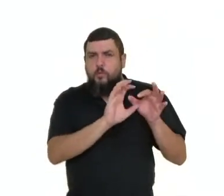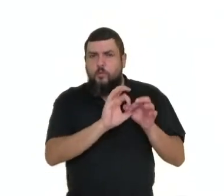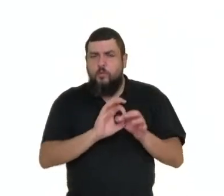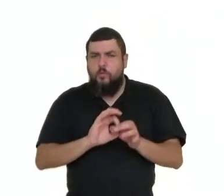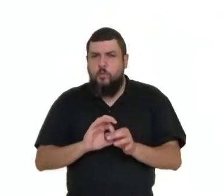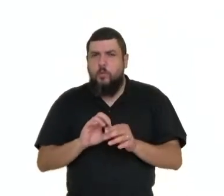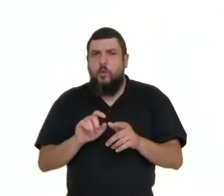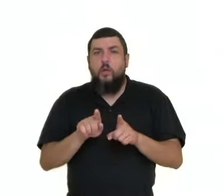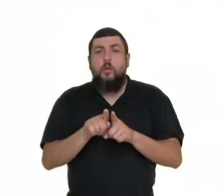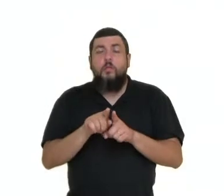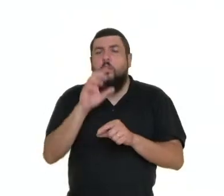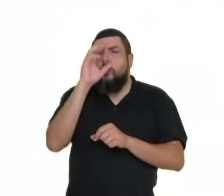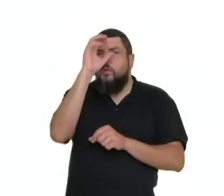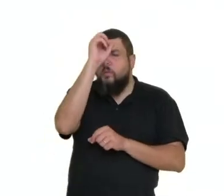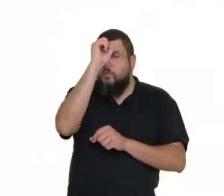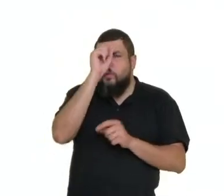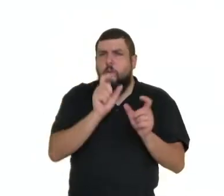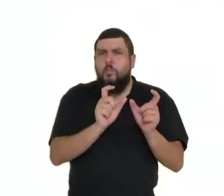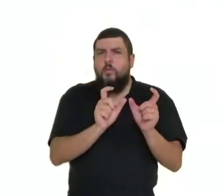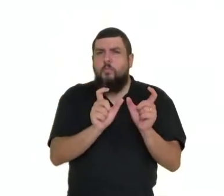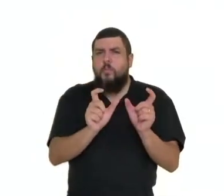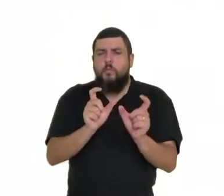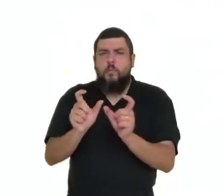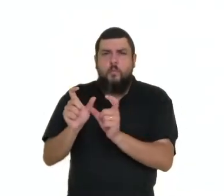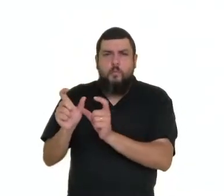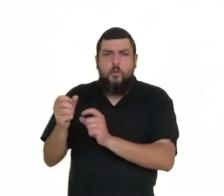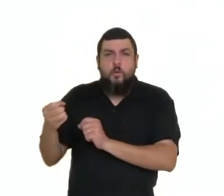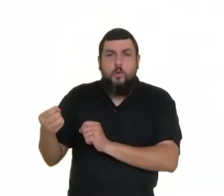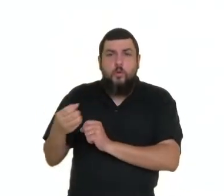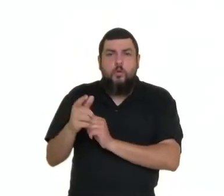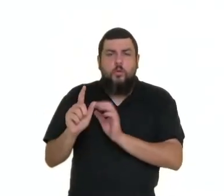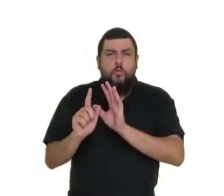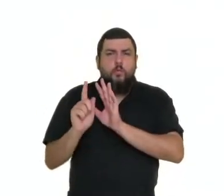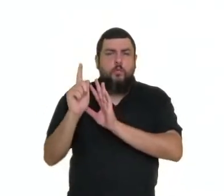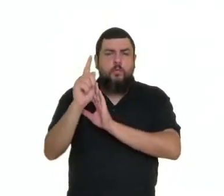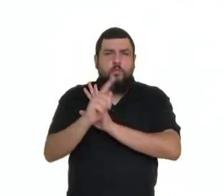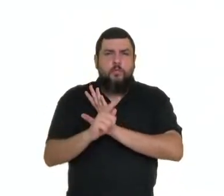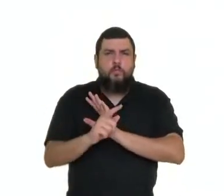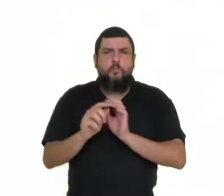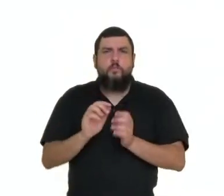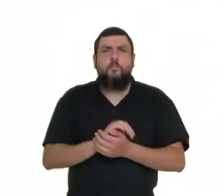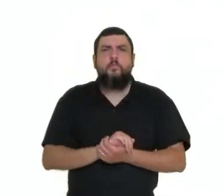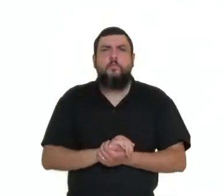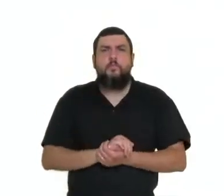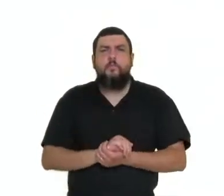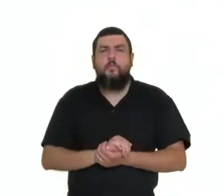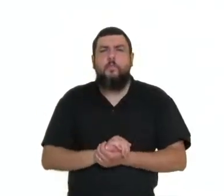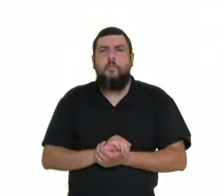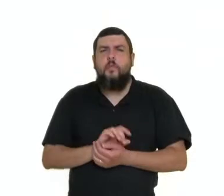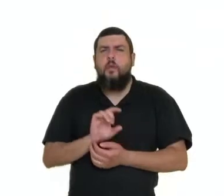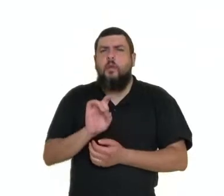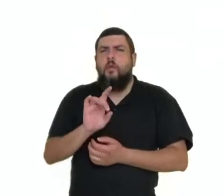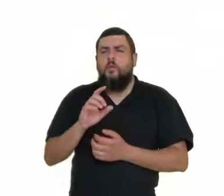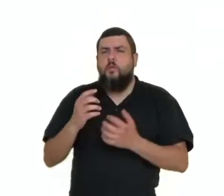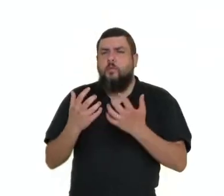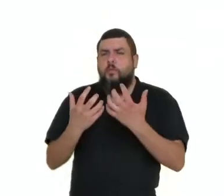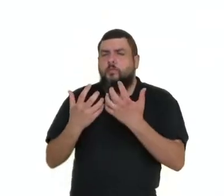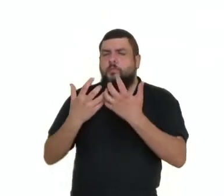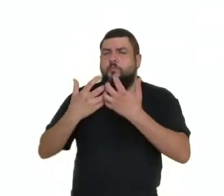aí o vocabulário a partir dos diferentes gêneros textuais. Apenas uma reflexão aqui, vamos a